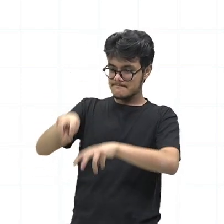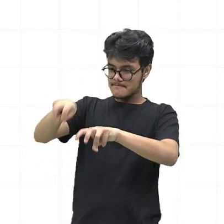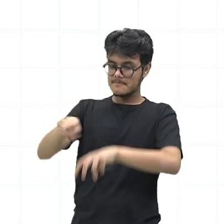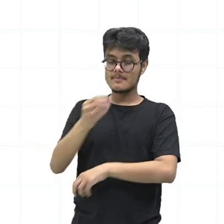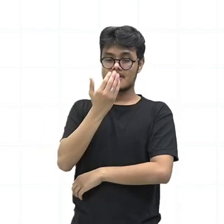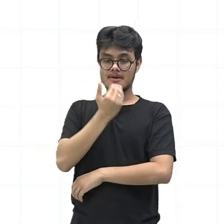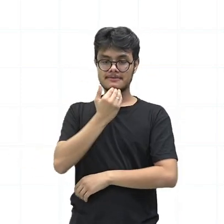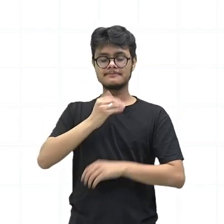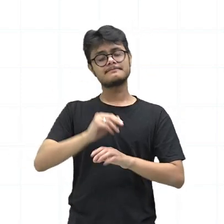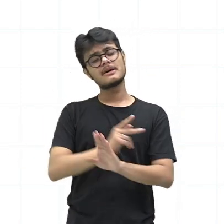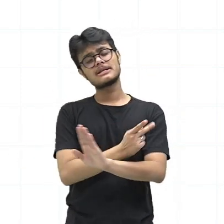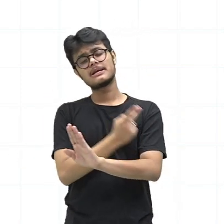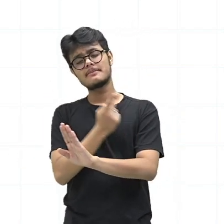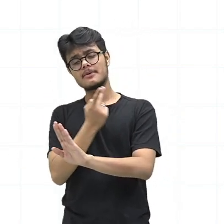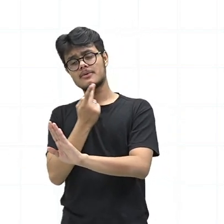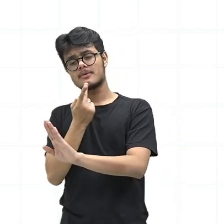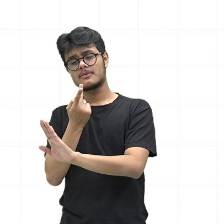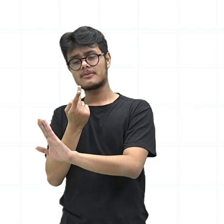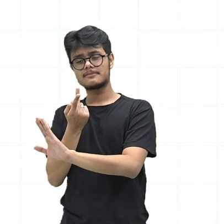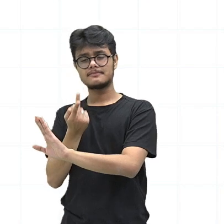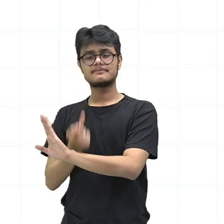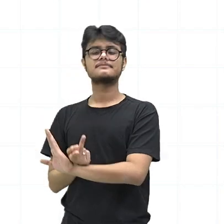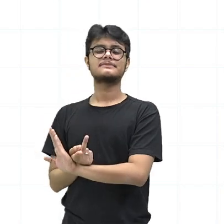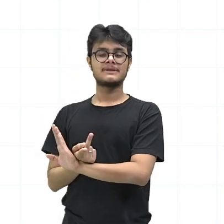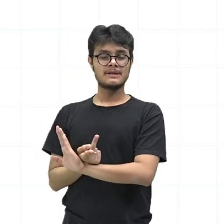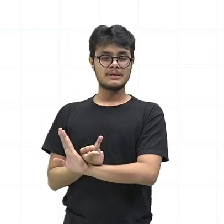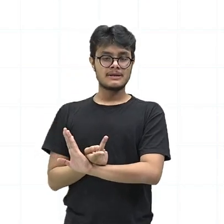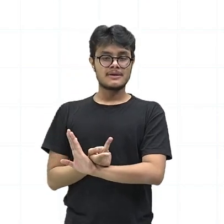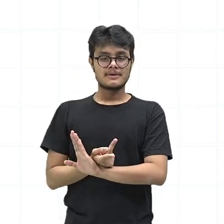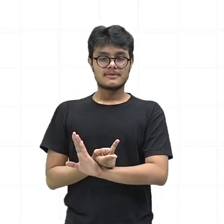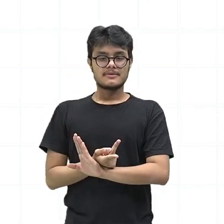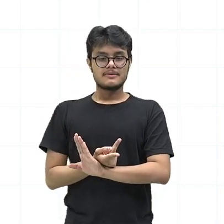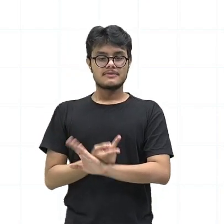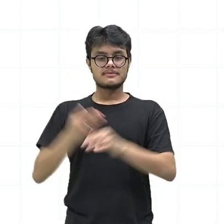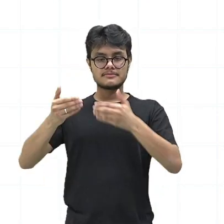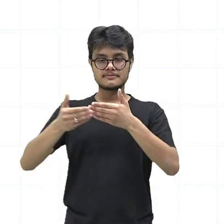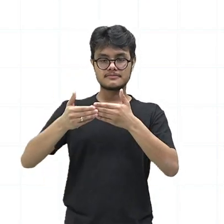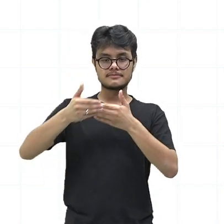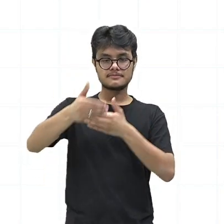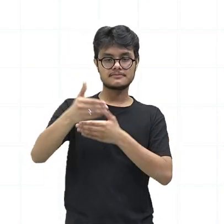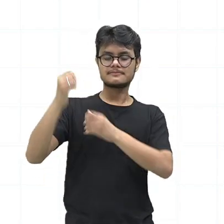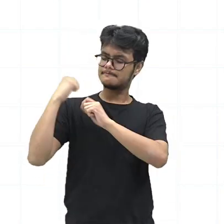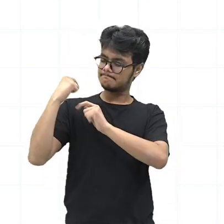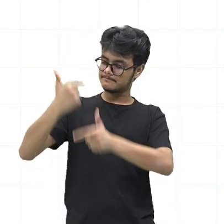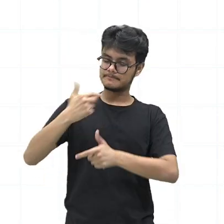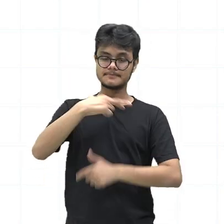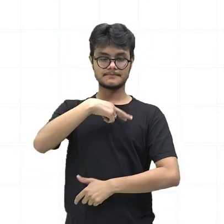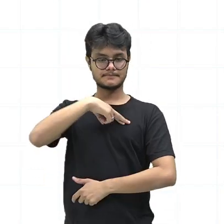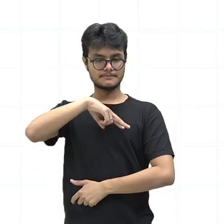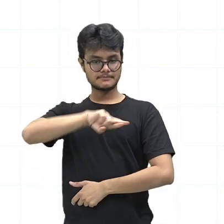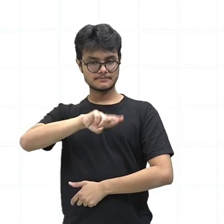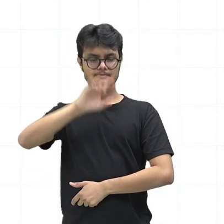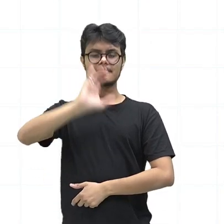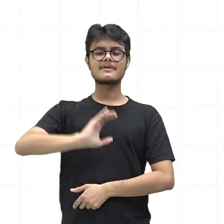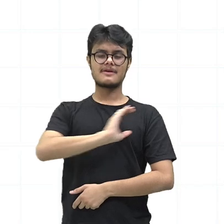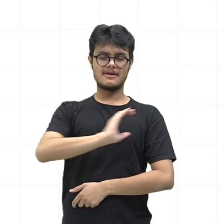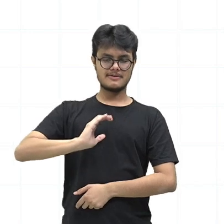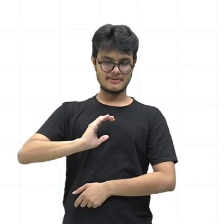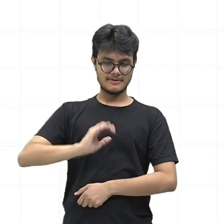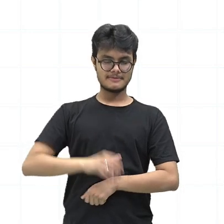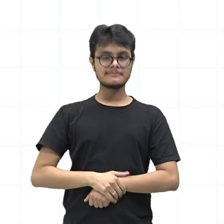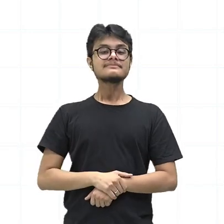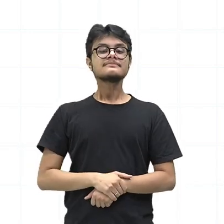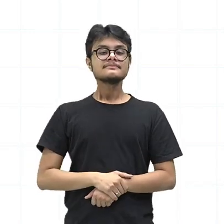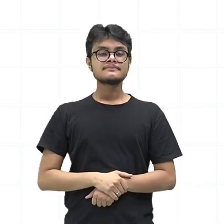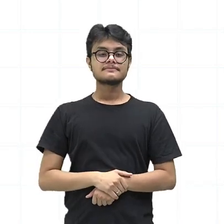Aos poucos, essas celebrações foram incorporadas às tradições religiosas cristãs.